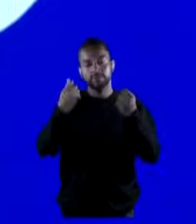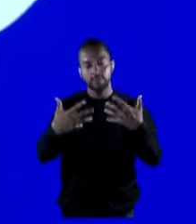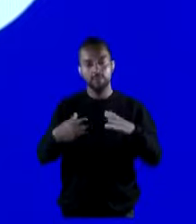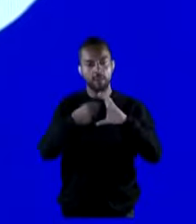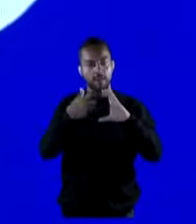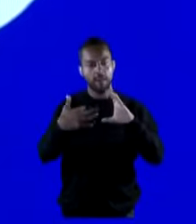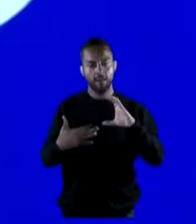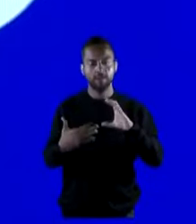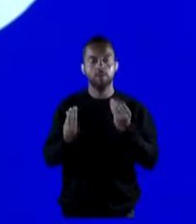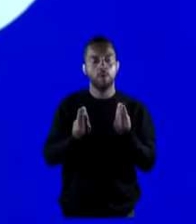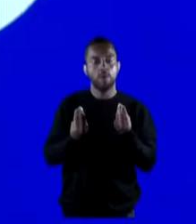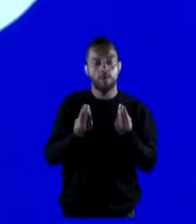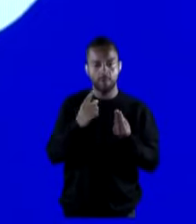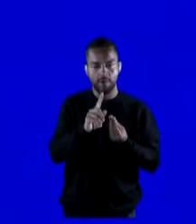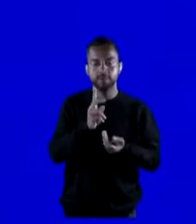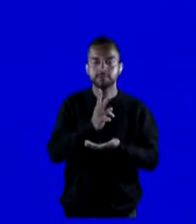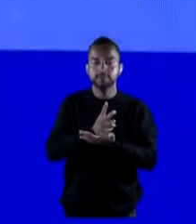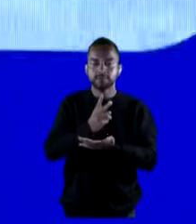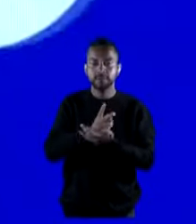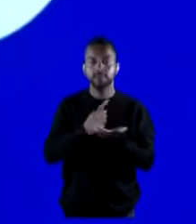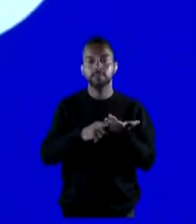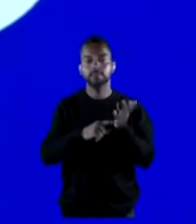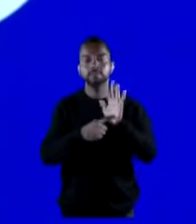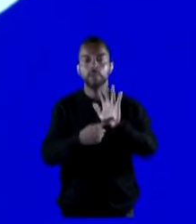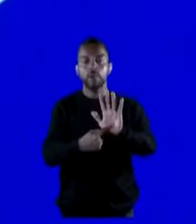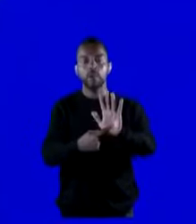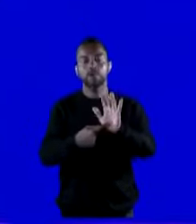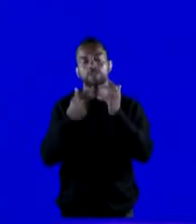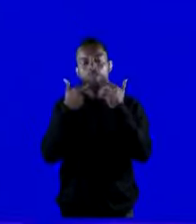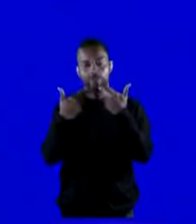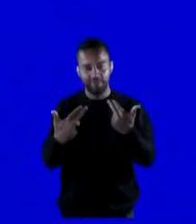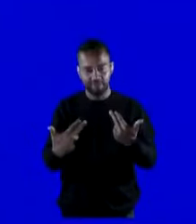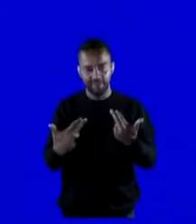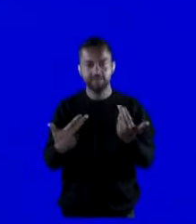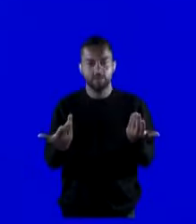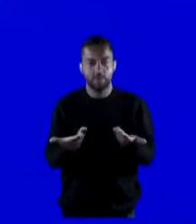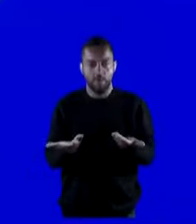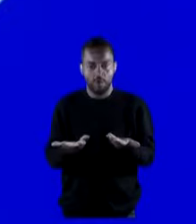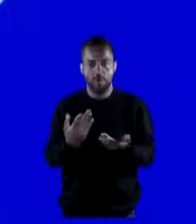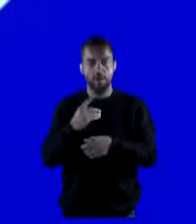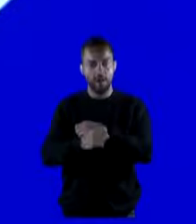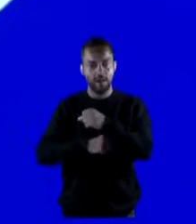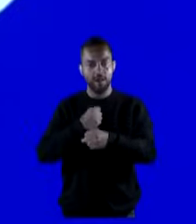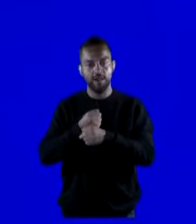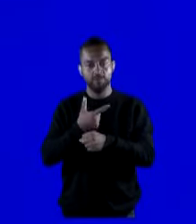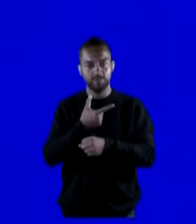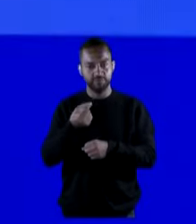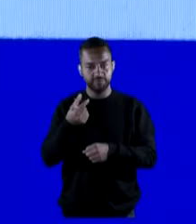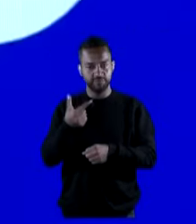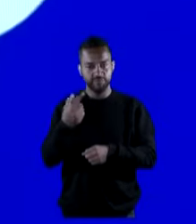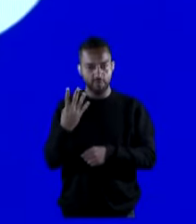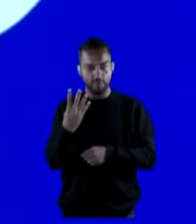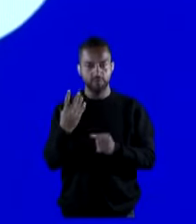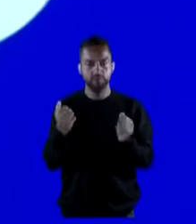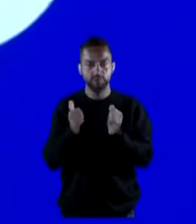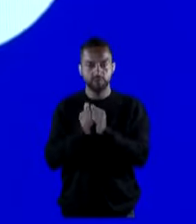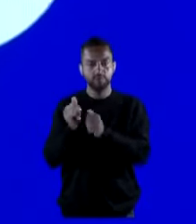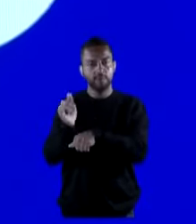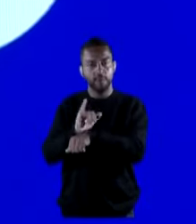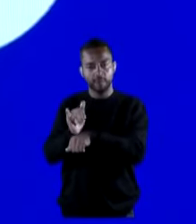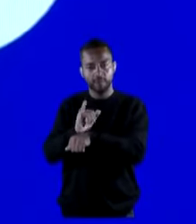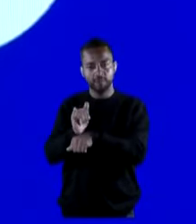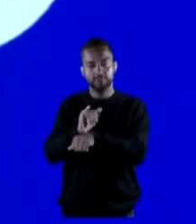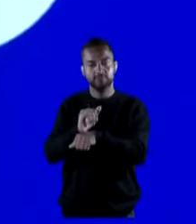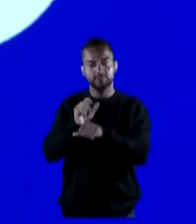do Paulistão é sempre apresentar novidades, né? E neste ano, a Federação Paulista e os clubes lançaram uma campanha